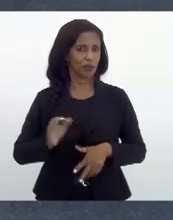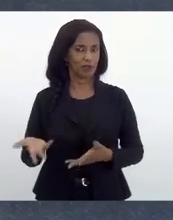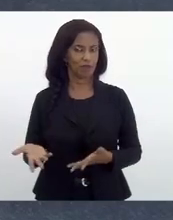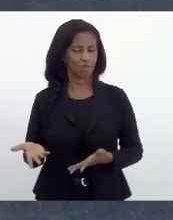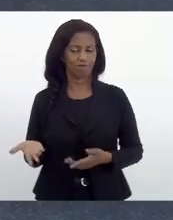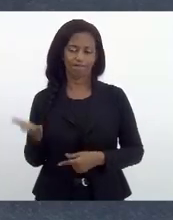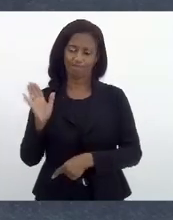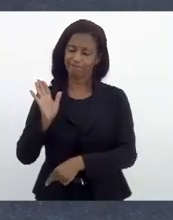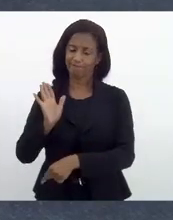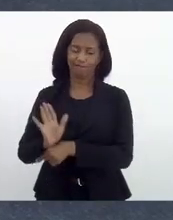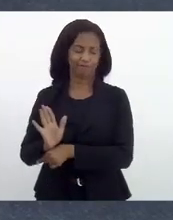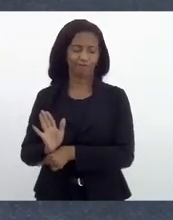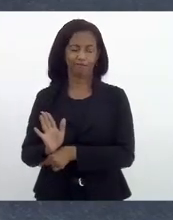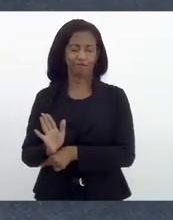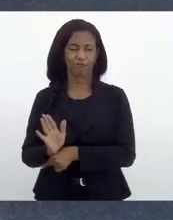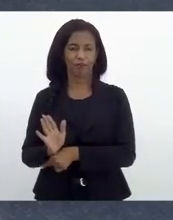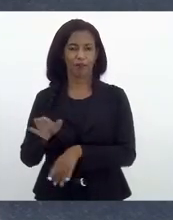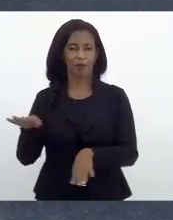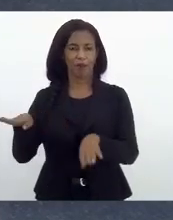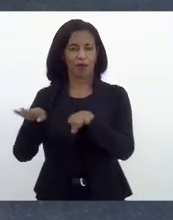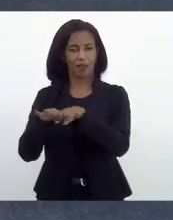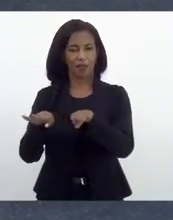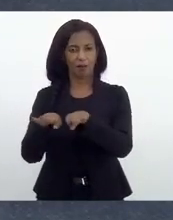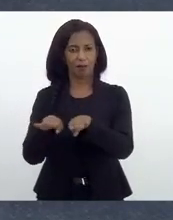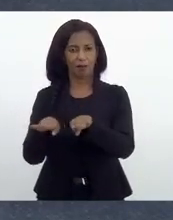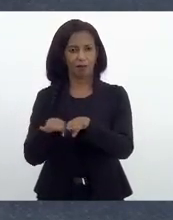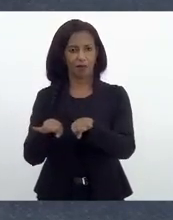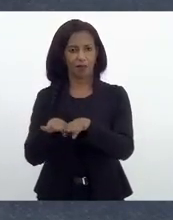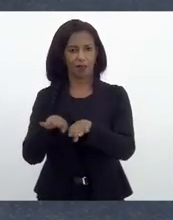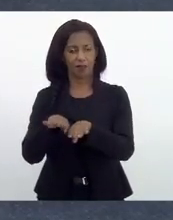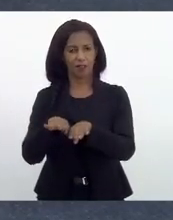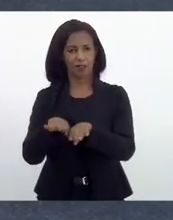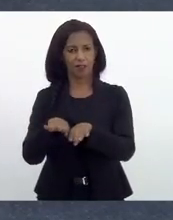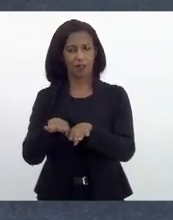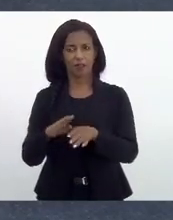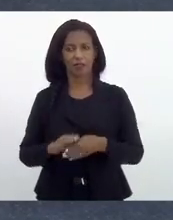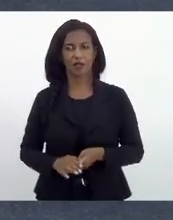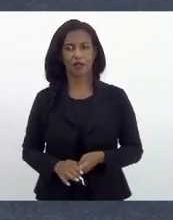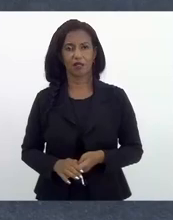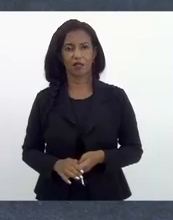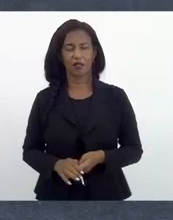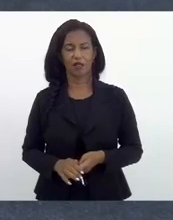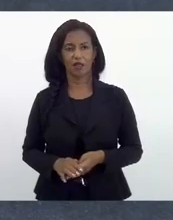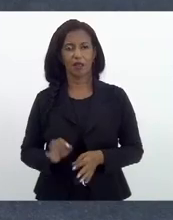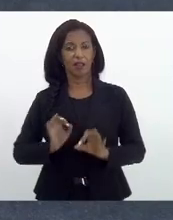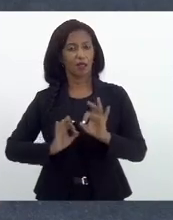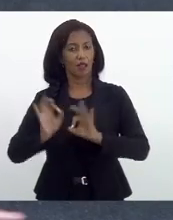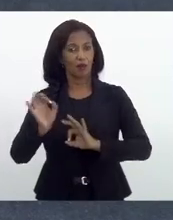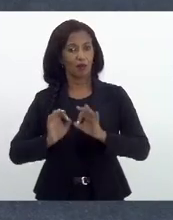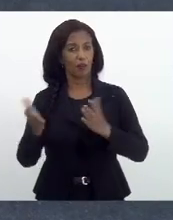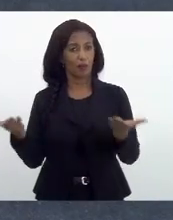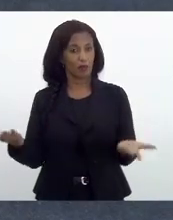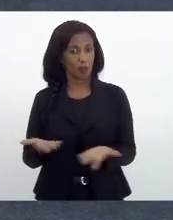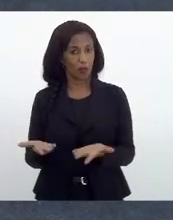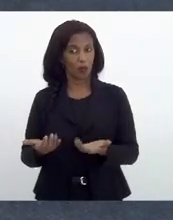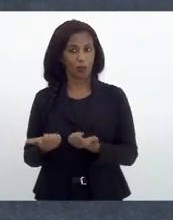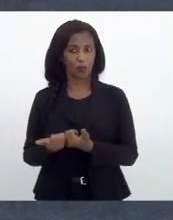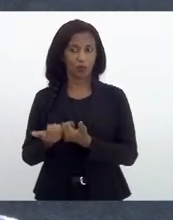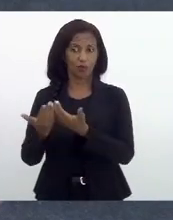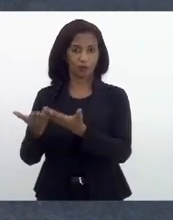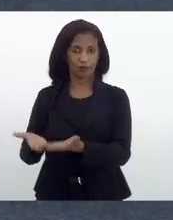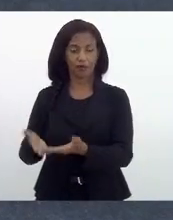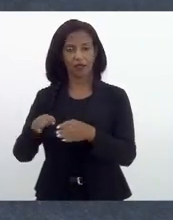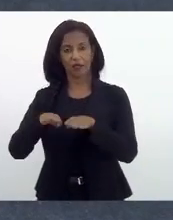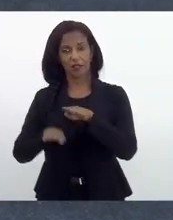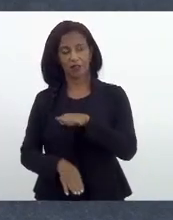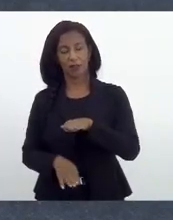contribui para uma equiparação da da condição que hoje estamos colocados da